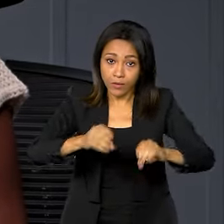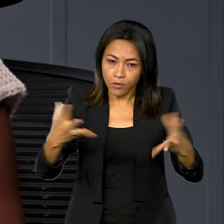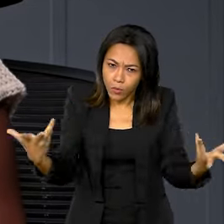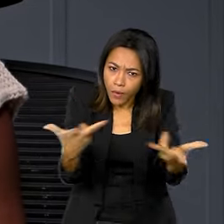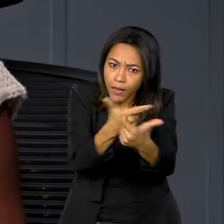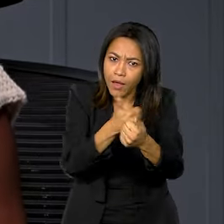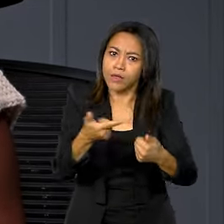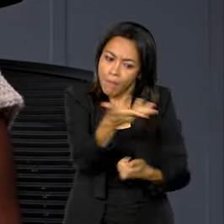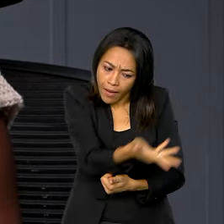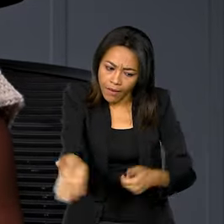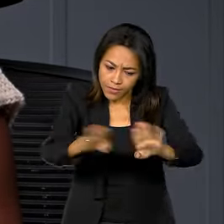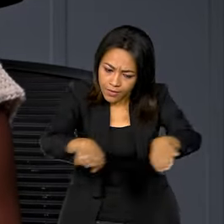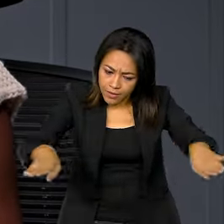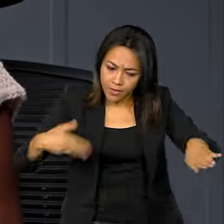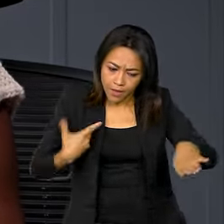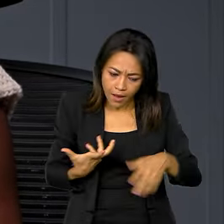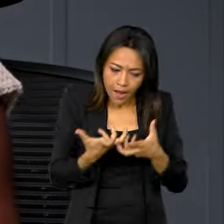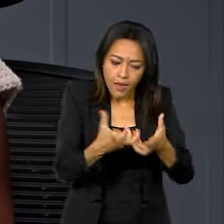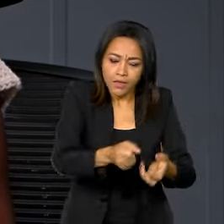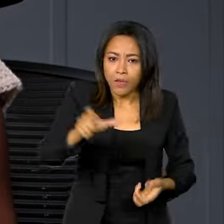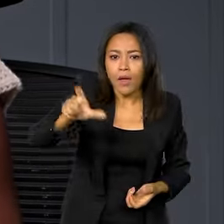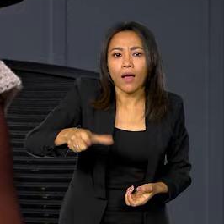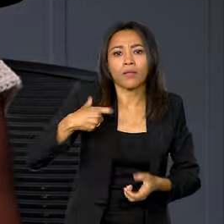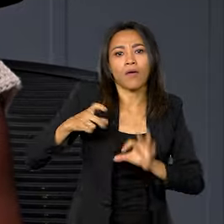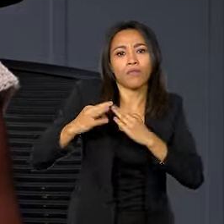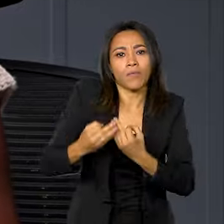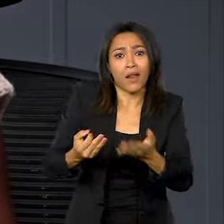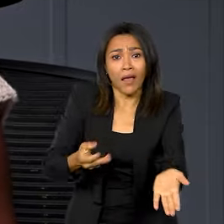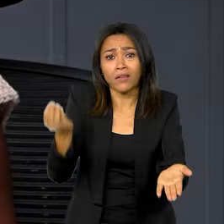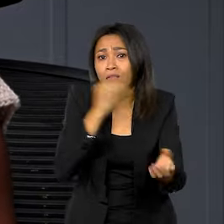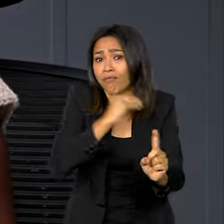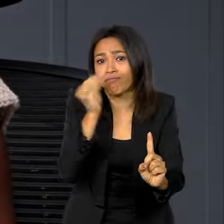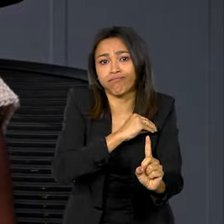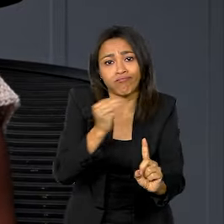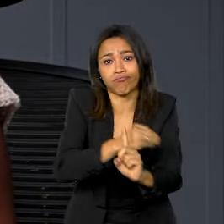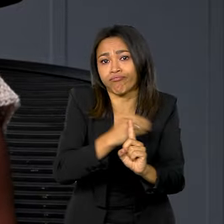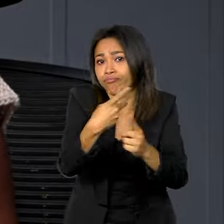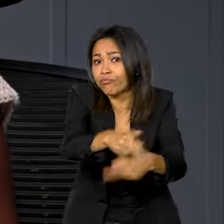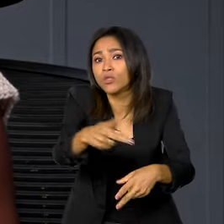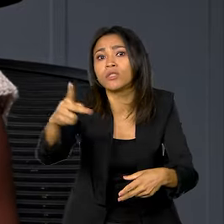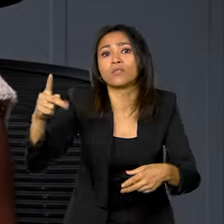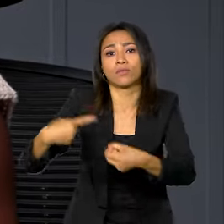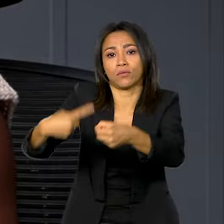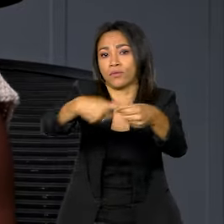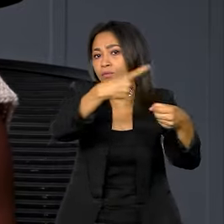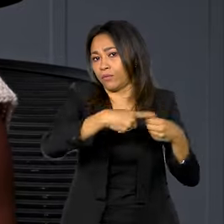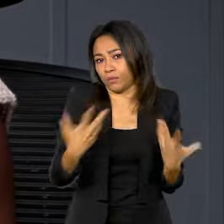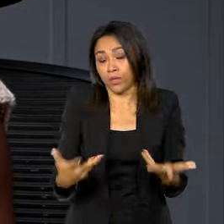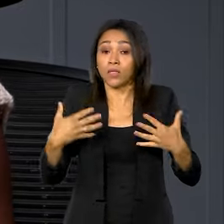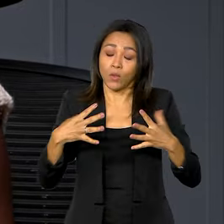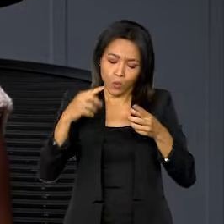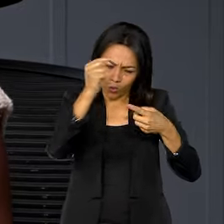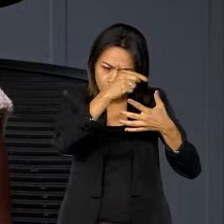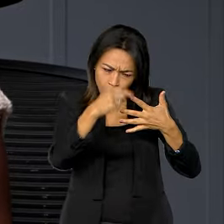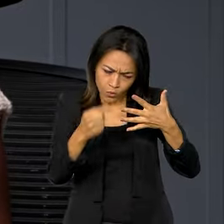essas crianças que são do bolsa família porque são as crianças mais vulneráveis do município dele então tudo isso eu acho que o bolsa